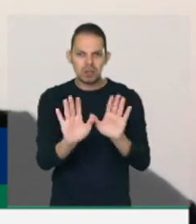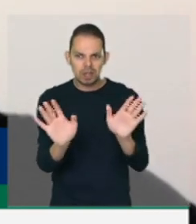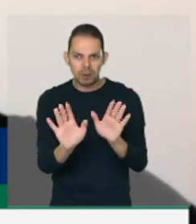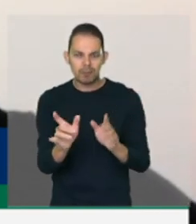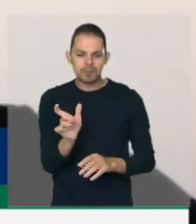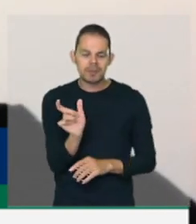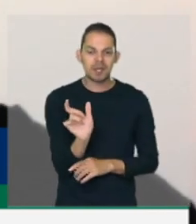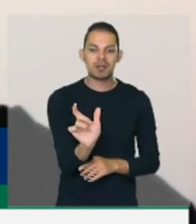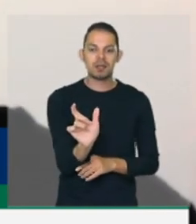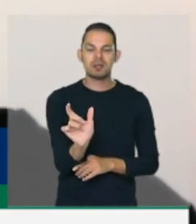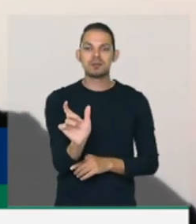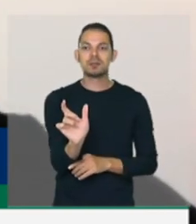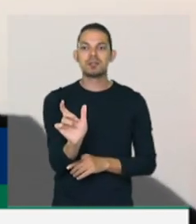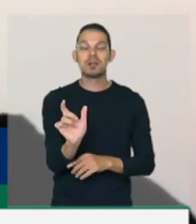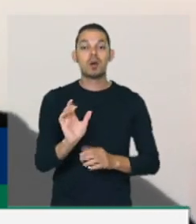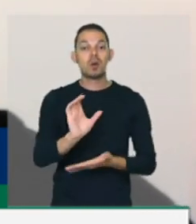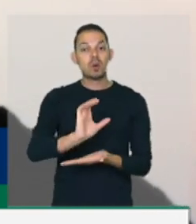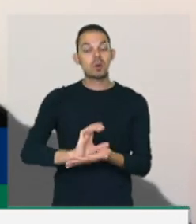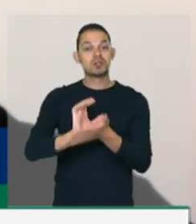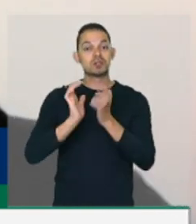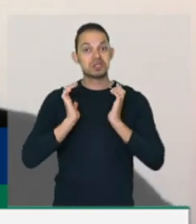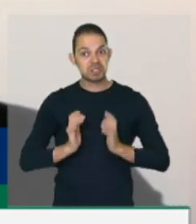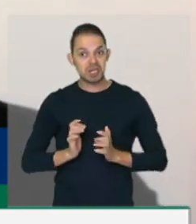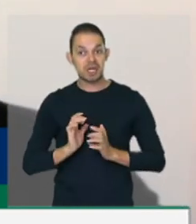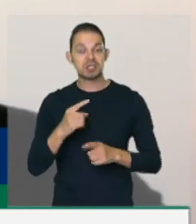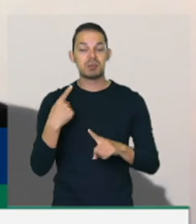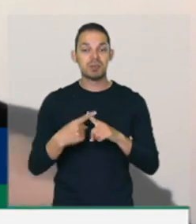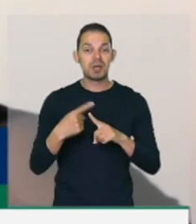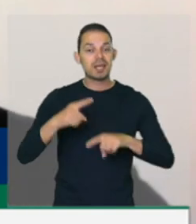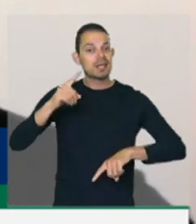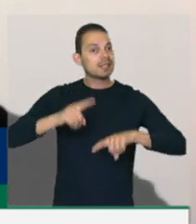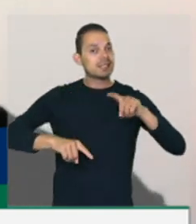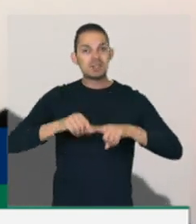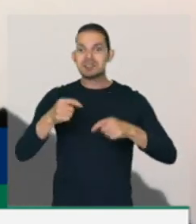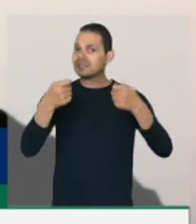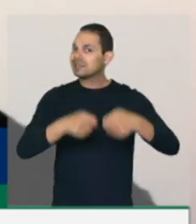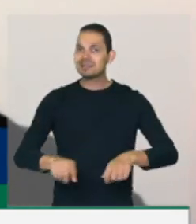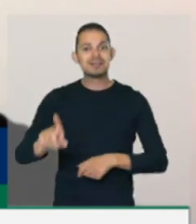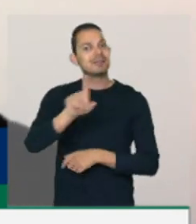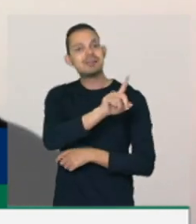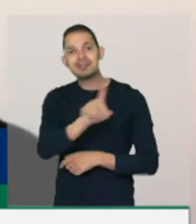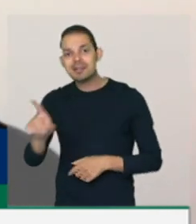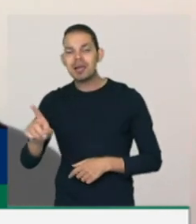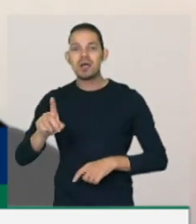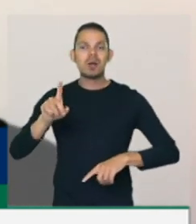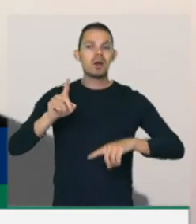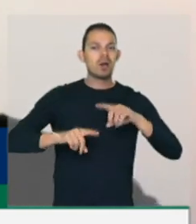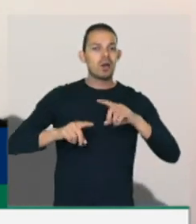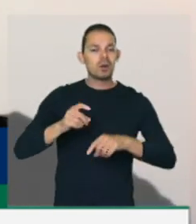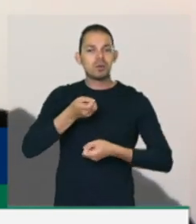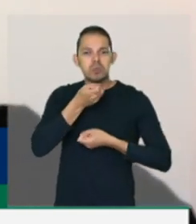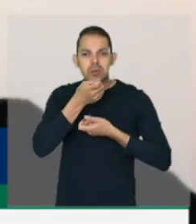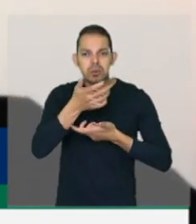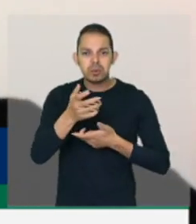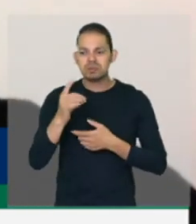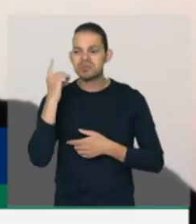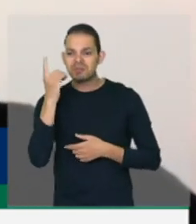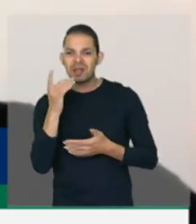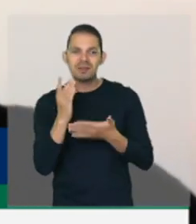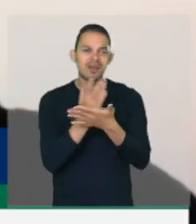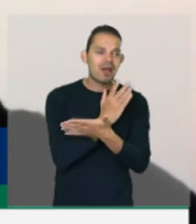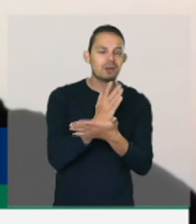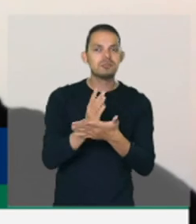ouvimos, olha, estão prostituindo o Conselho de Ética porque são ações que não têm necessidade. Era uma ação de um deputado e de outro.